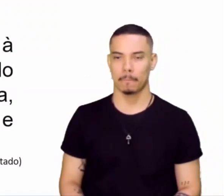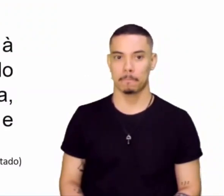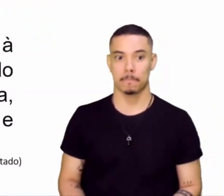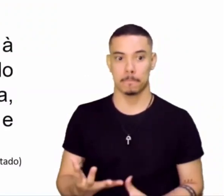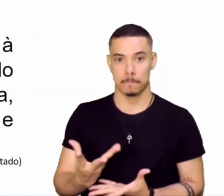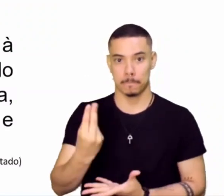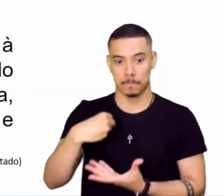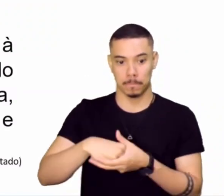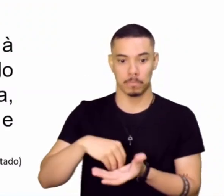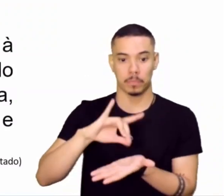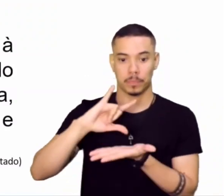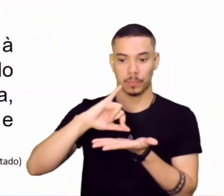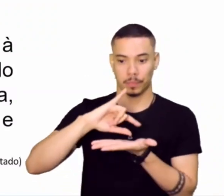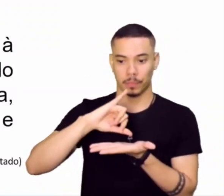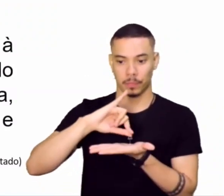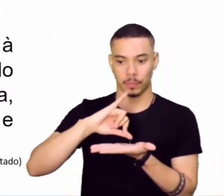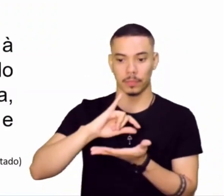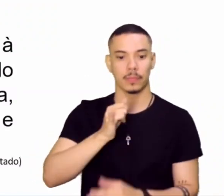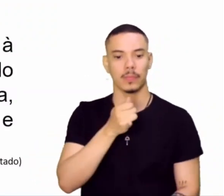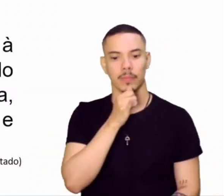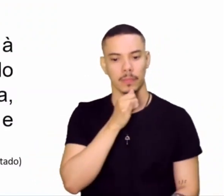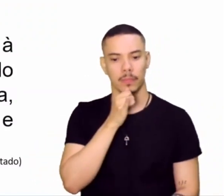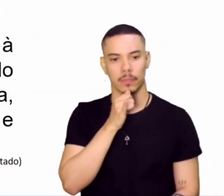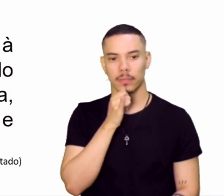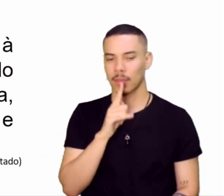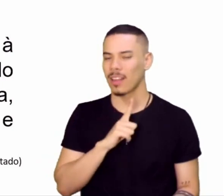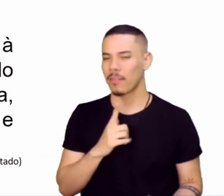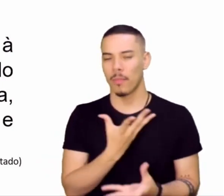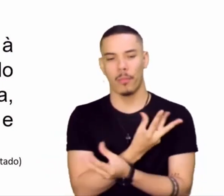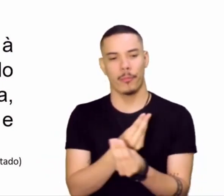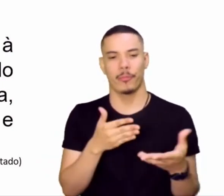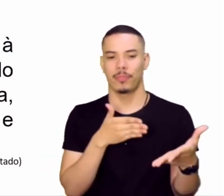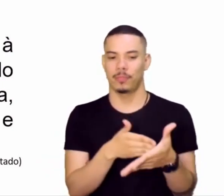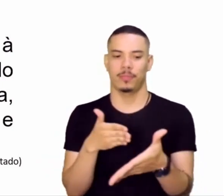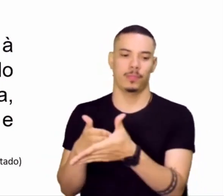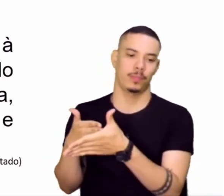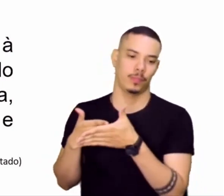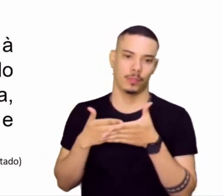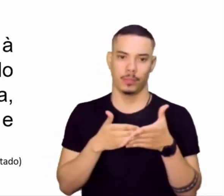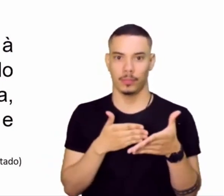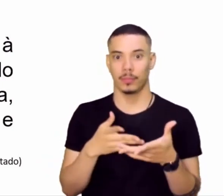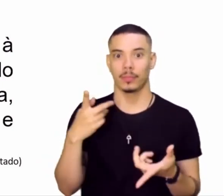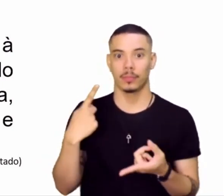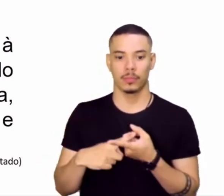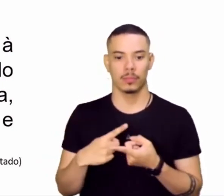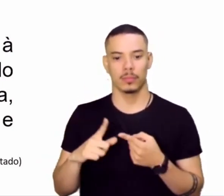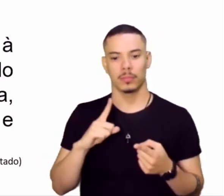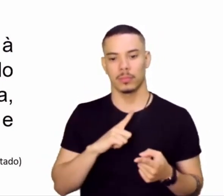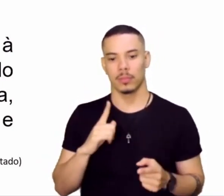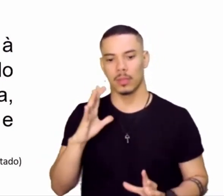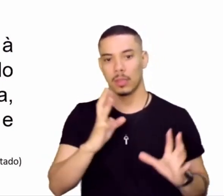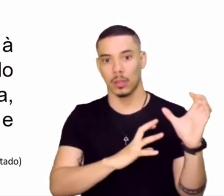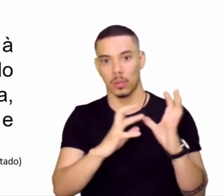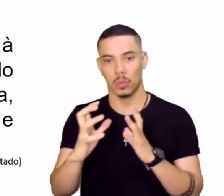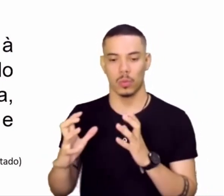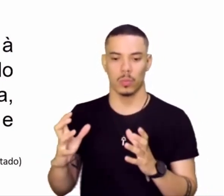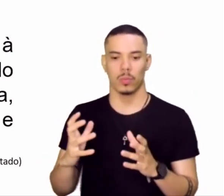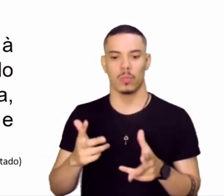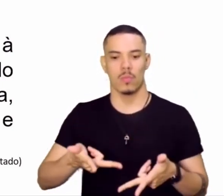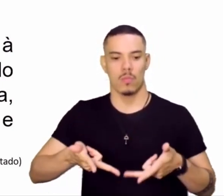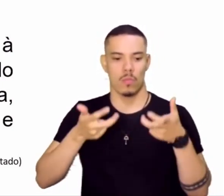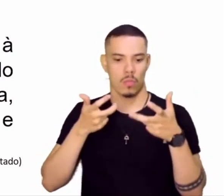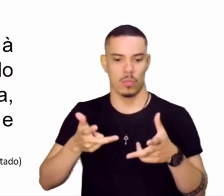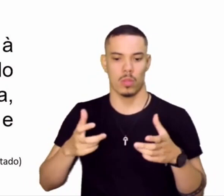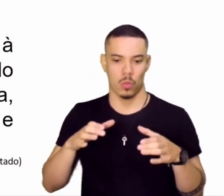No capitalismo, por exemplo, são imensos os obstáculos à democracia, pois o conflito dos interesses é criado pela exploração de